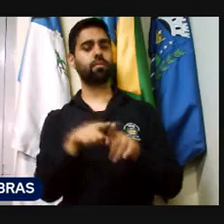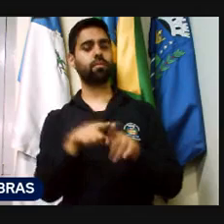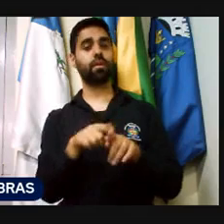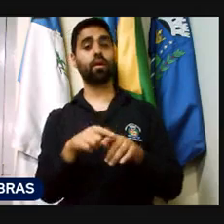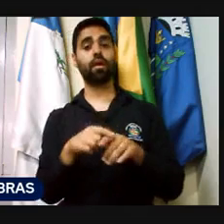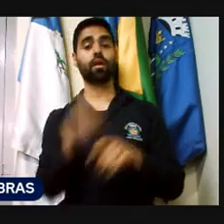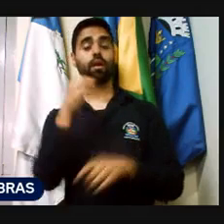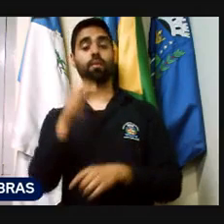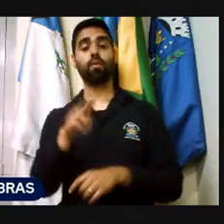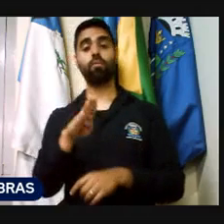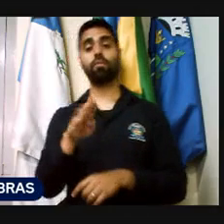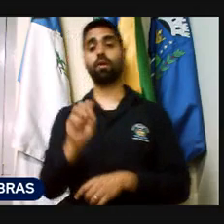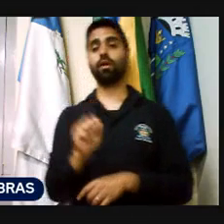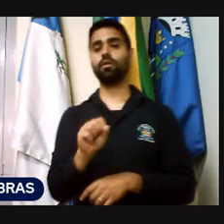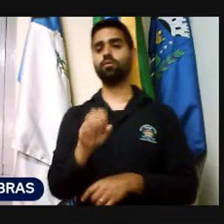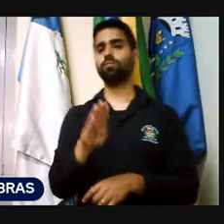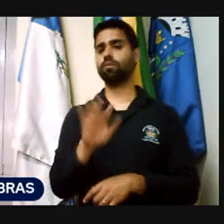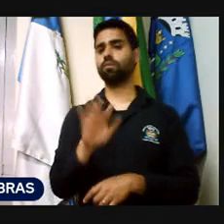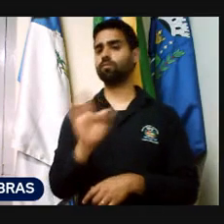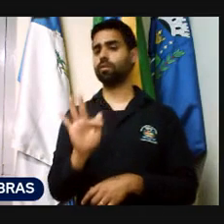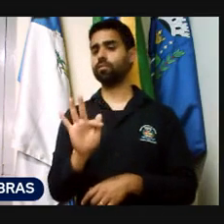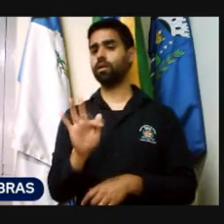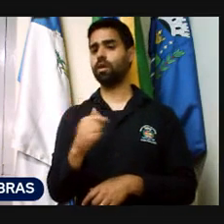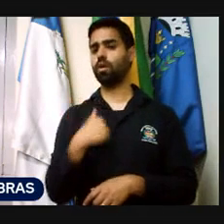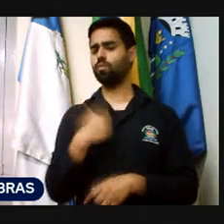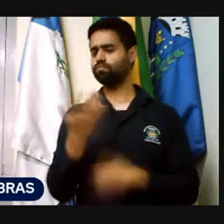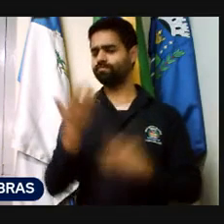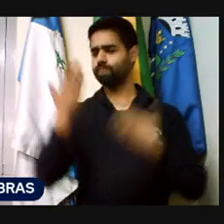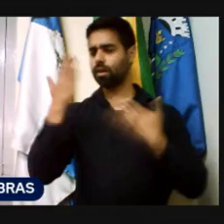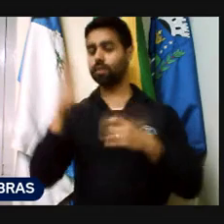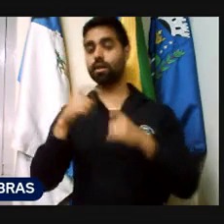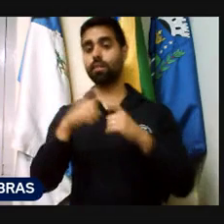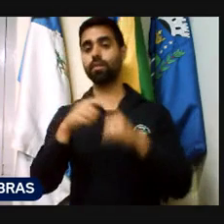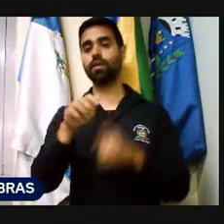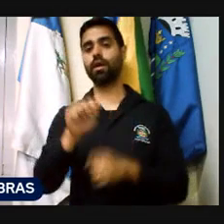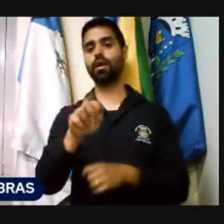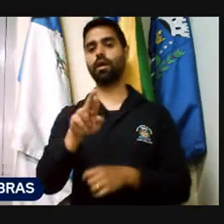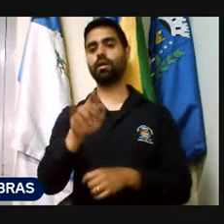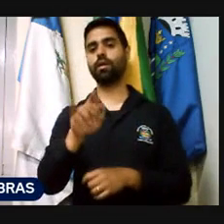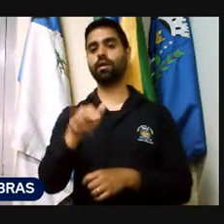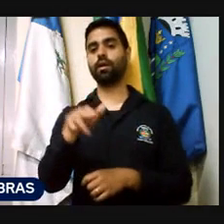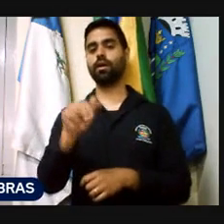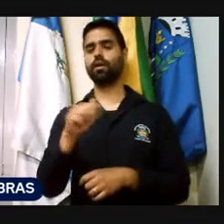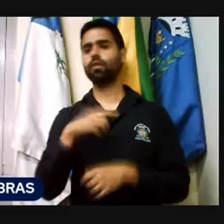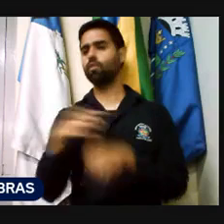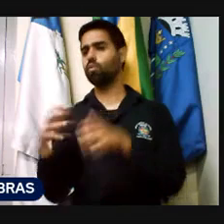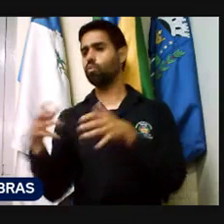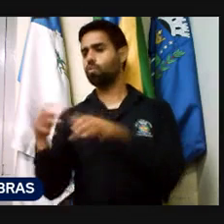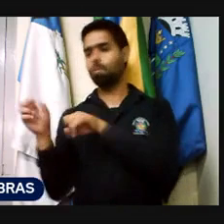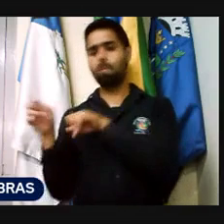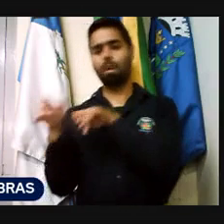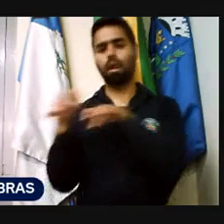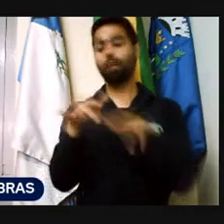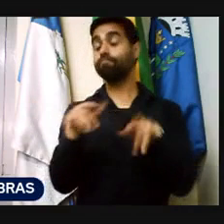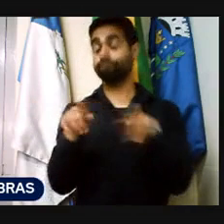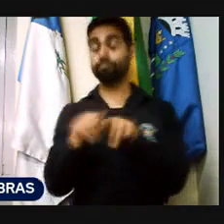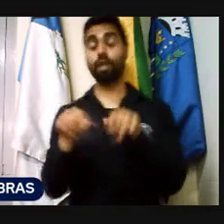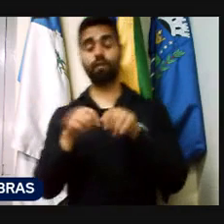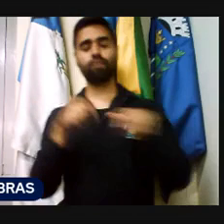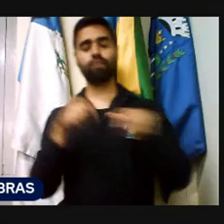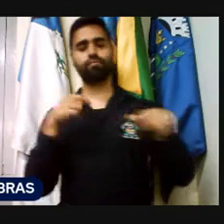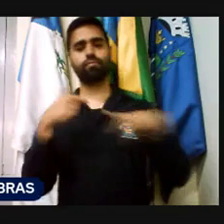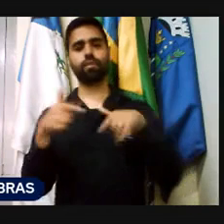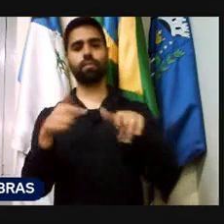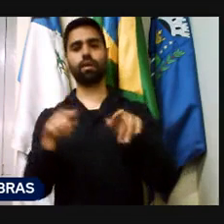do bairro de Fátima, a quem eu quero agradecer aqui, a médica Ariana, né, que levou toda a equipe para lá, e também tivemos uma ação